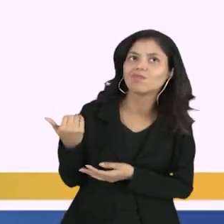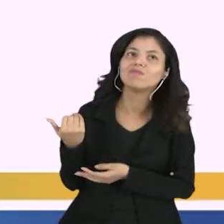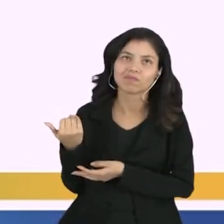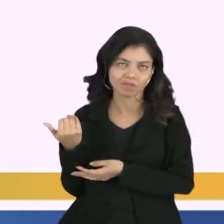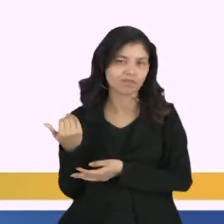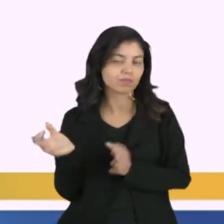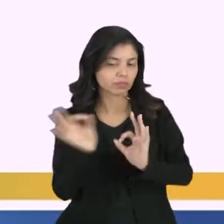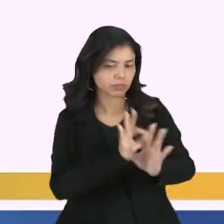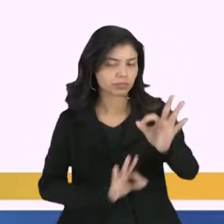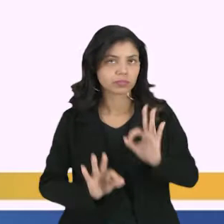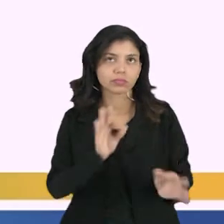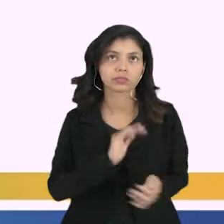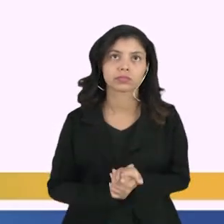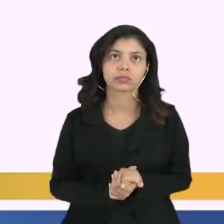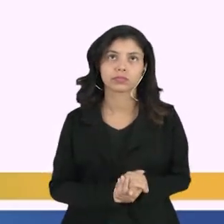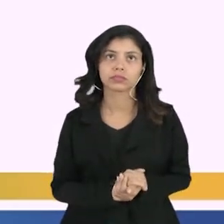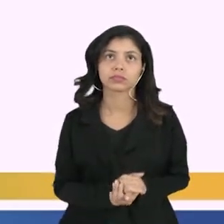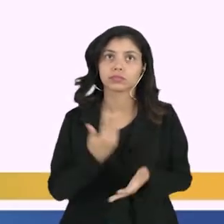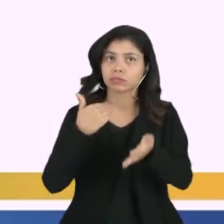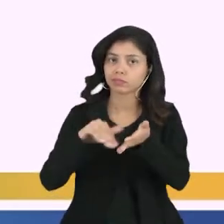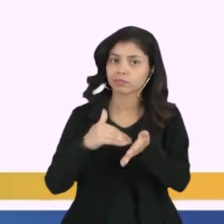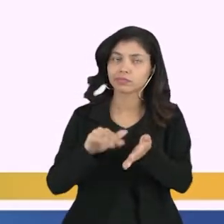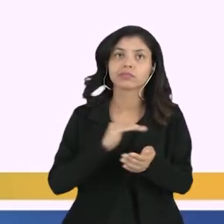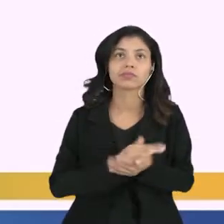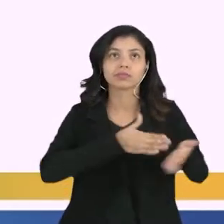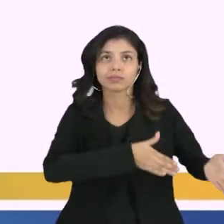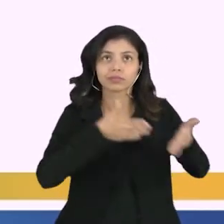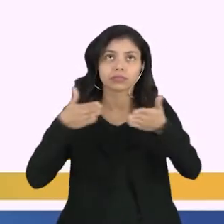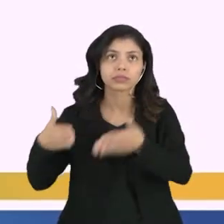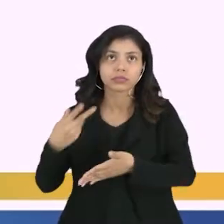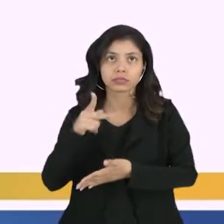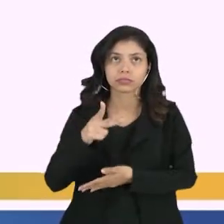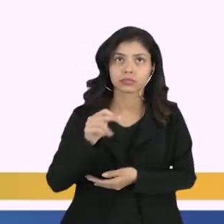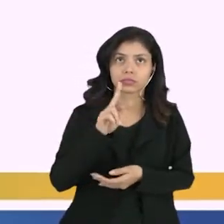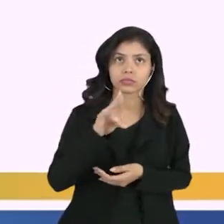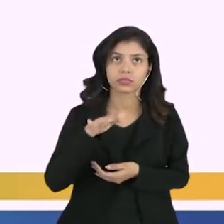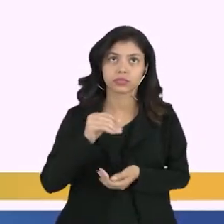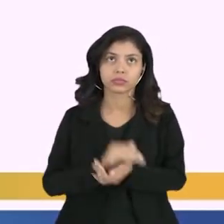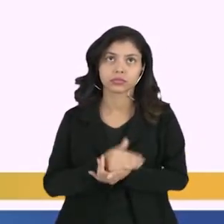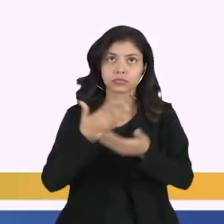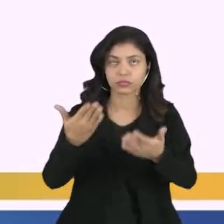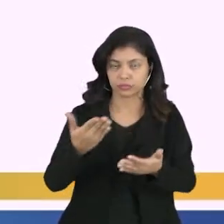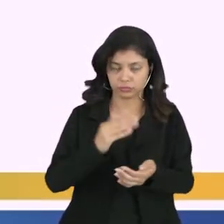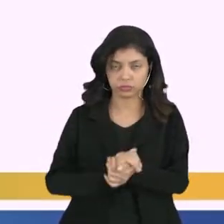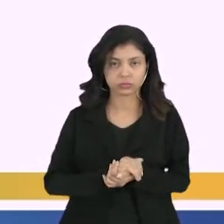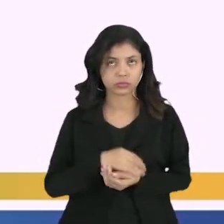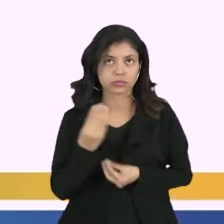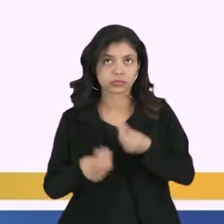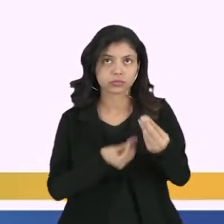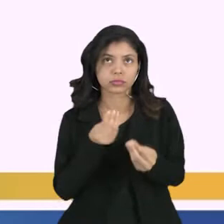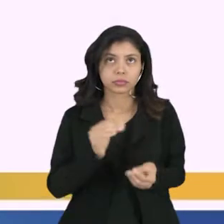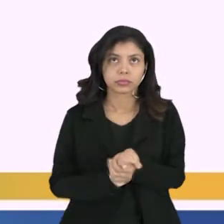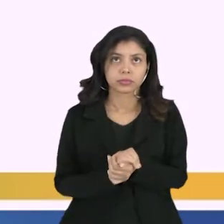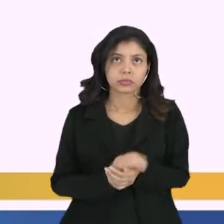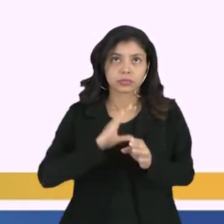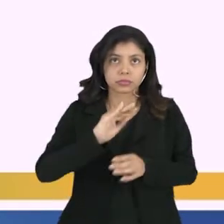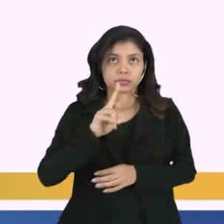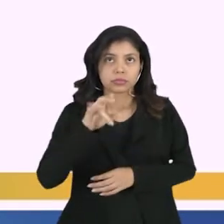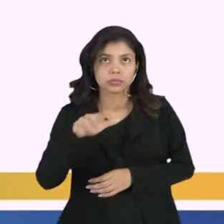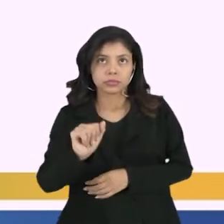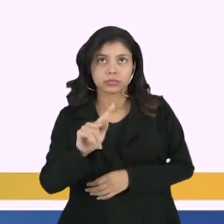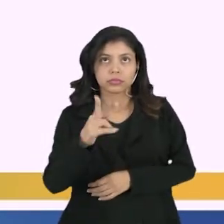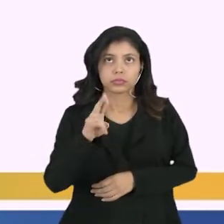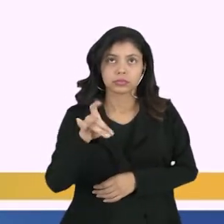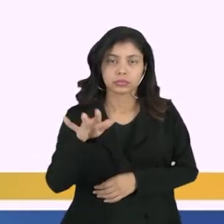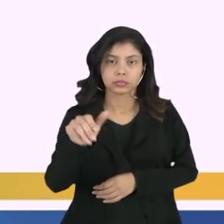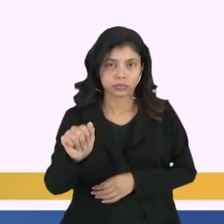desse donatário, a administração, ela passava para seus descendentes, né? Daí que se tem essa expressão, né, de